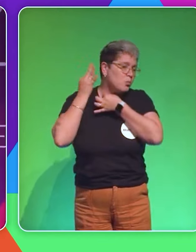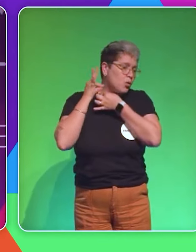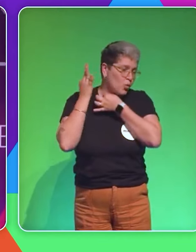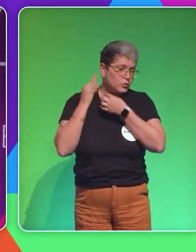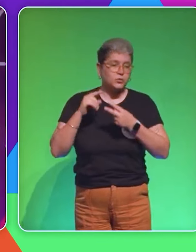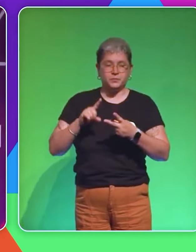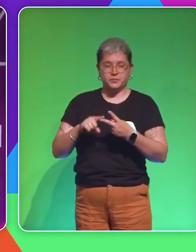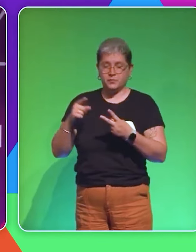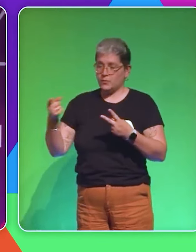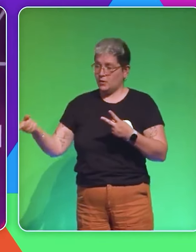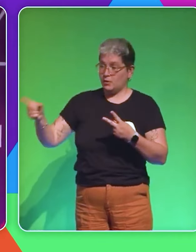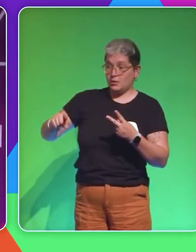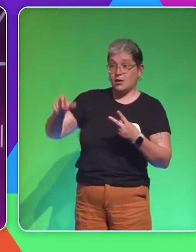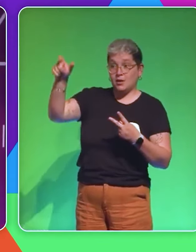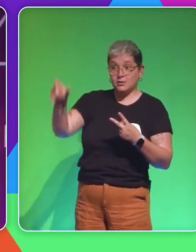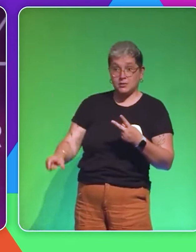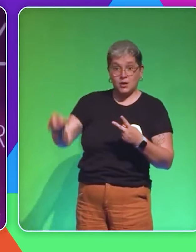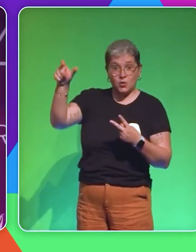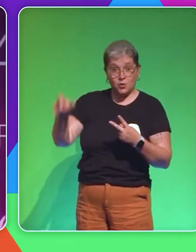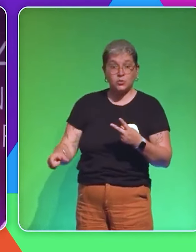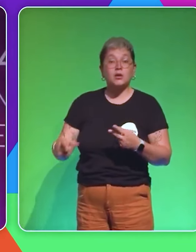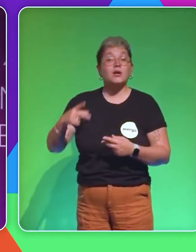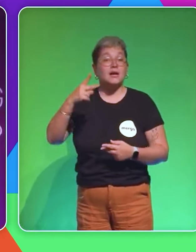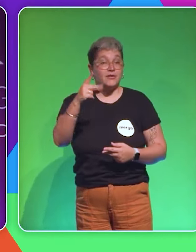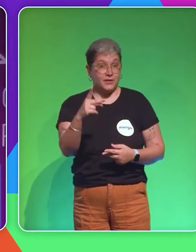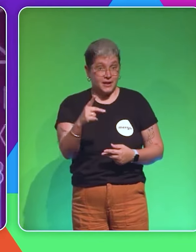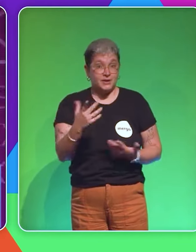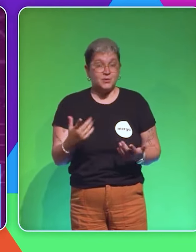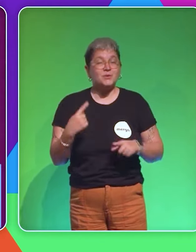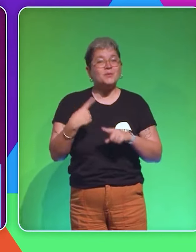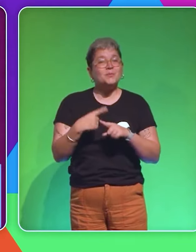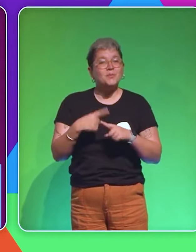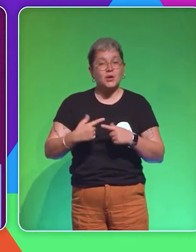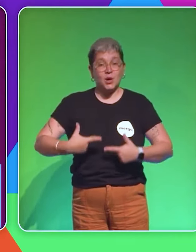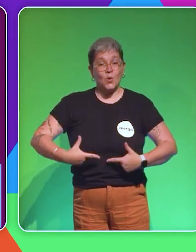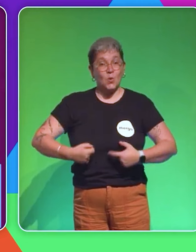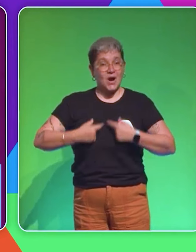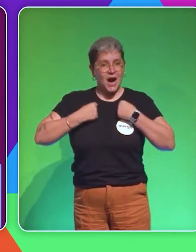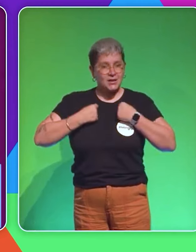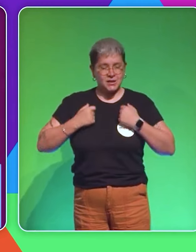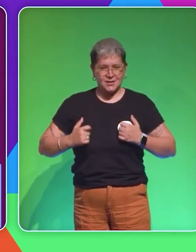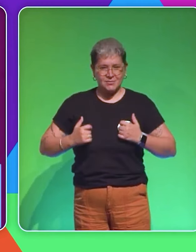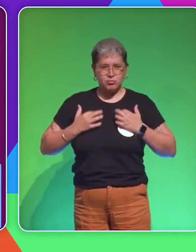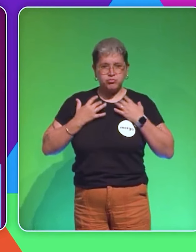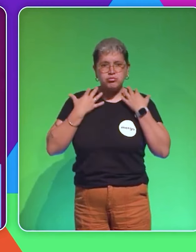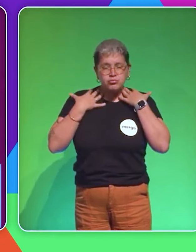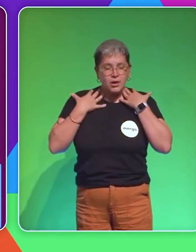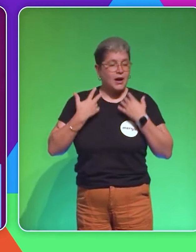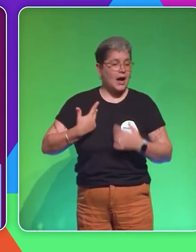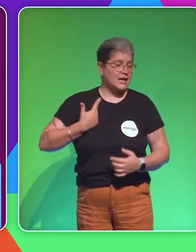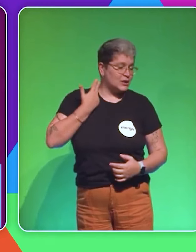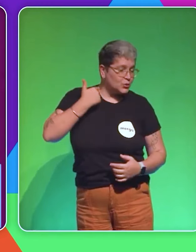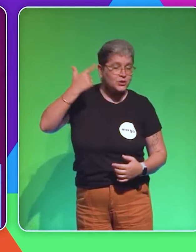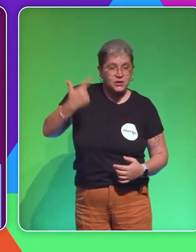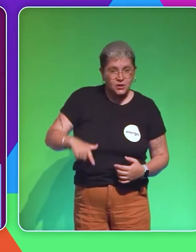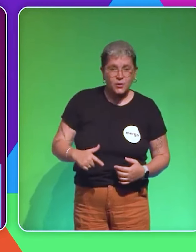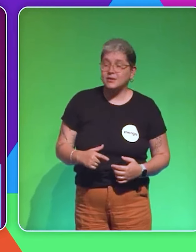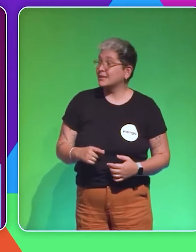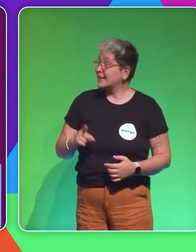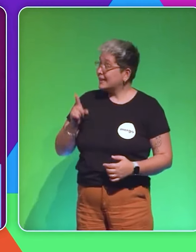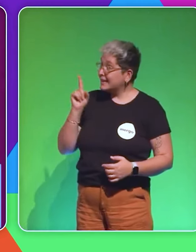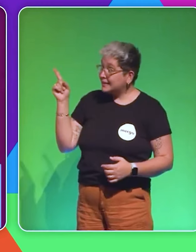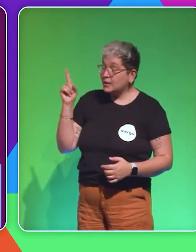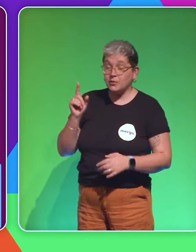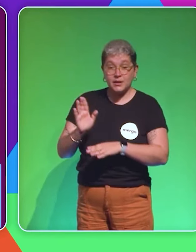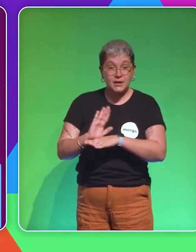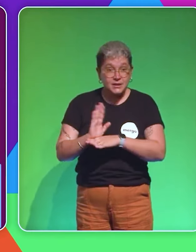segunda coluna foi da minha segunda cirurgia porque o câncer deu metástase E aí eu gravei esses vídeos até esse design D dinheiro